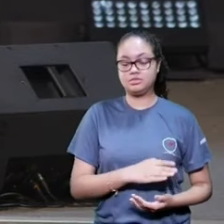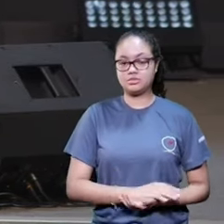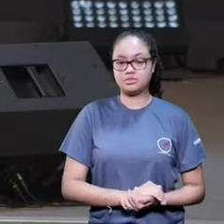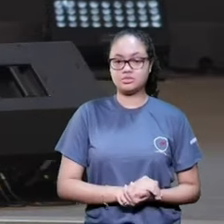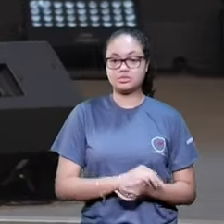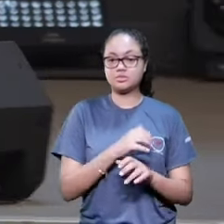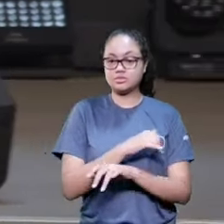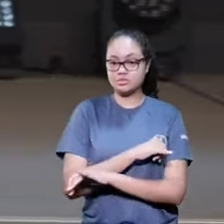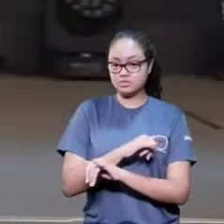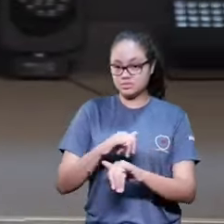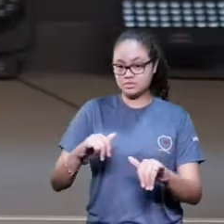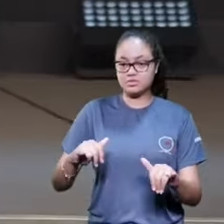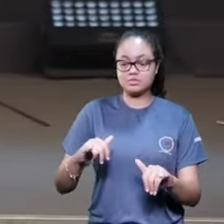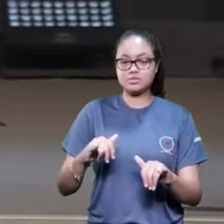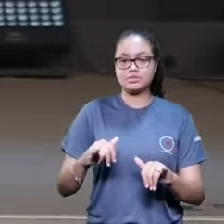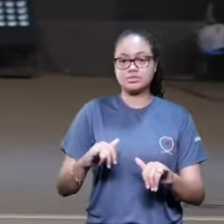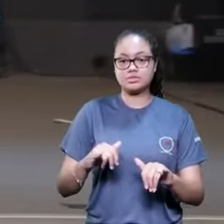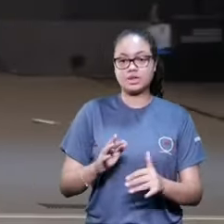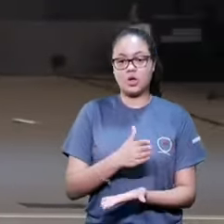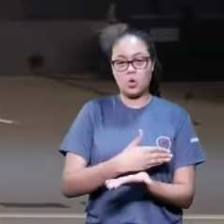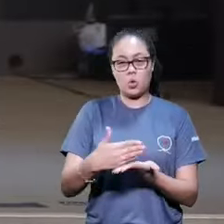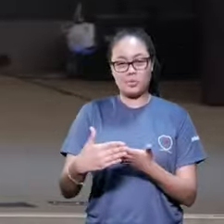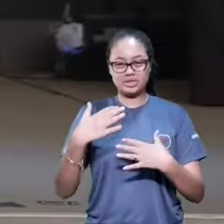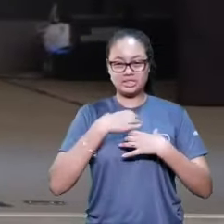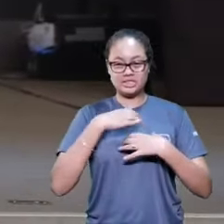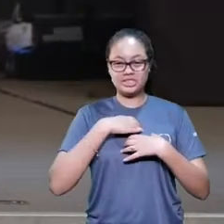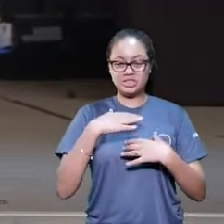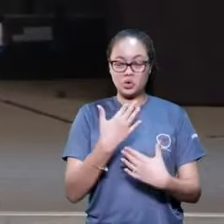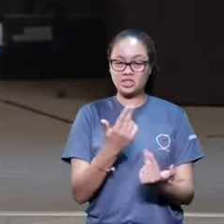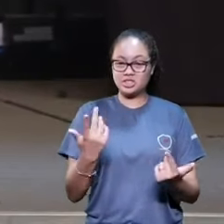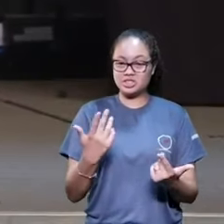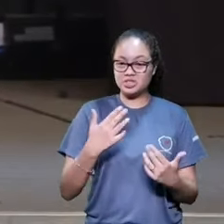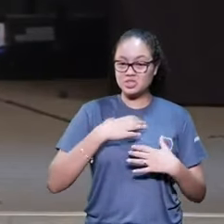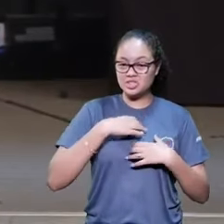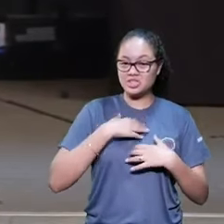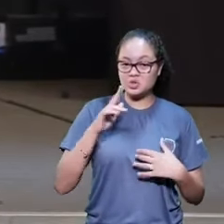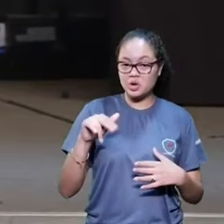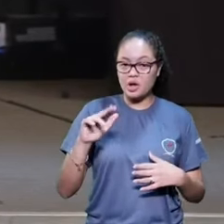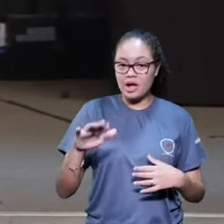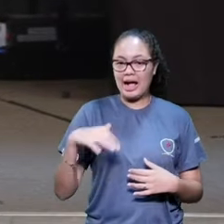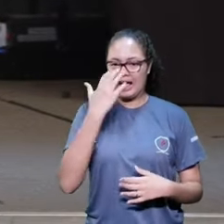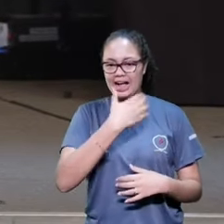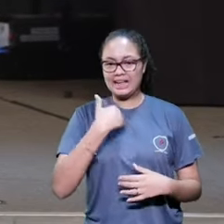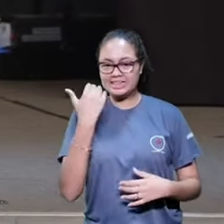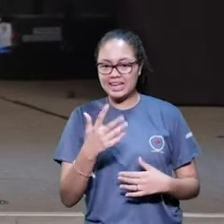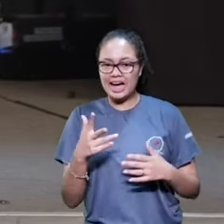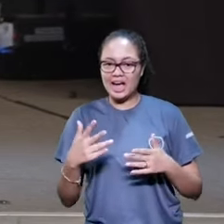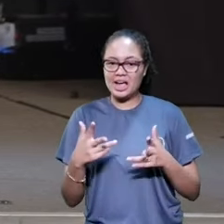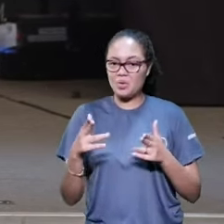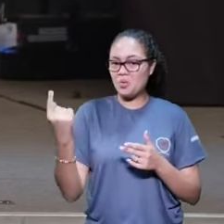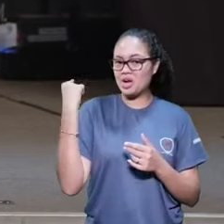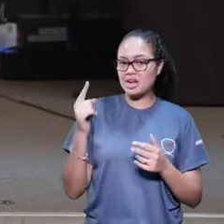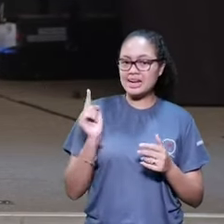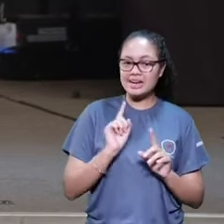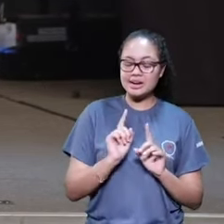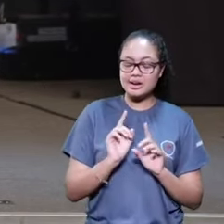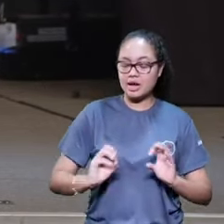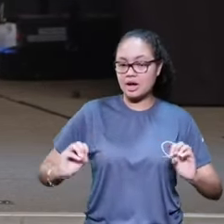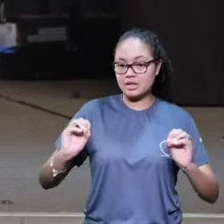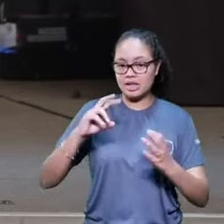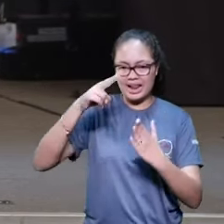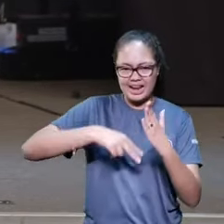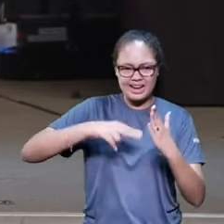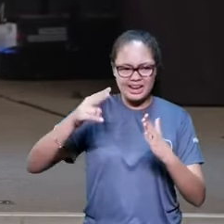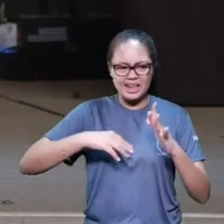Deixa eu te falar algo aqui. Quando você começar a sentir o que nunca sentiu, cantar como nunca cantou, pregar como nunca pregou,